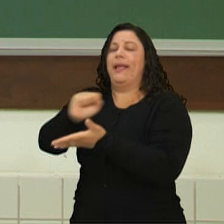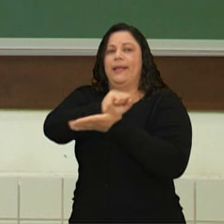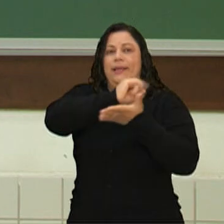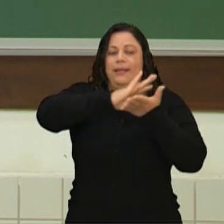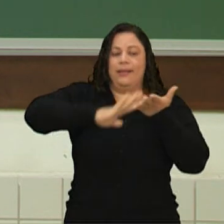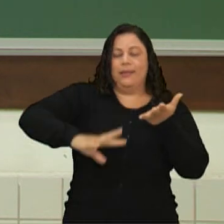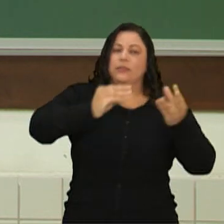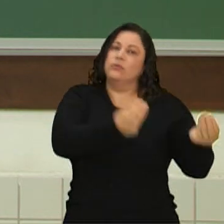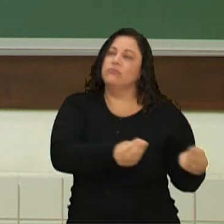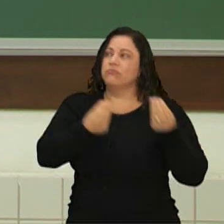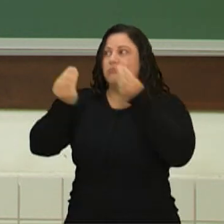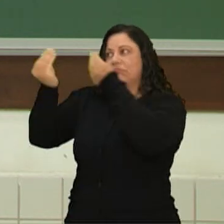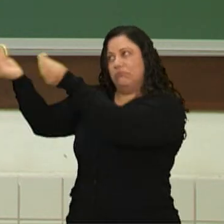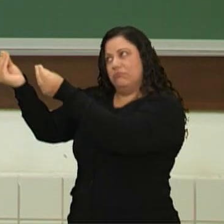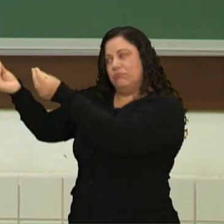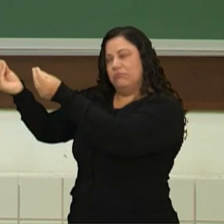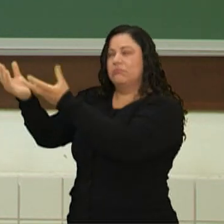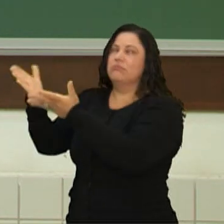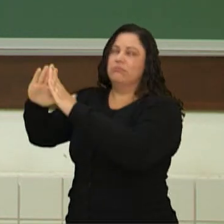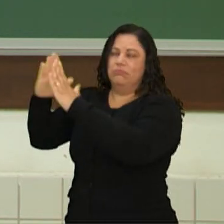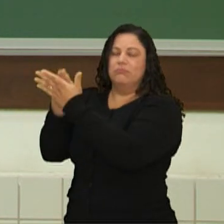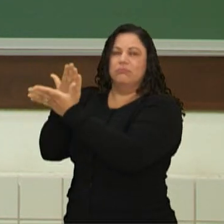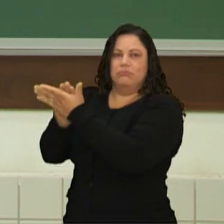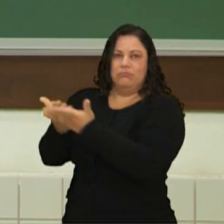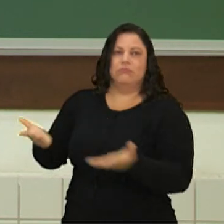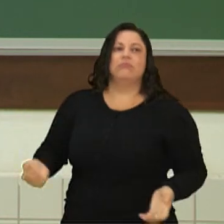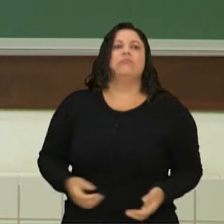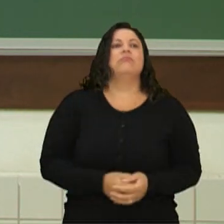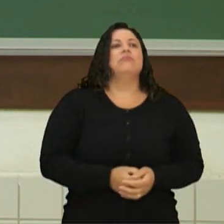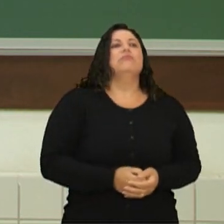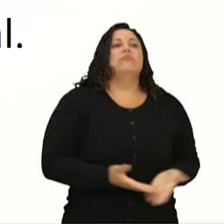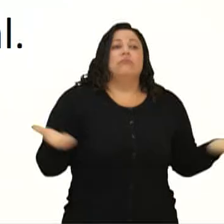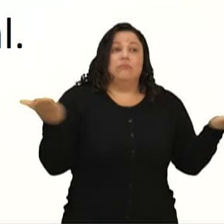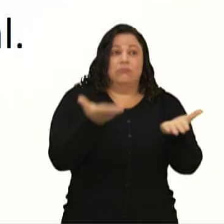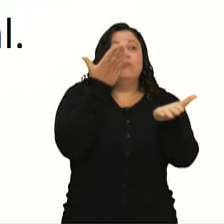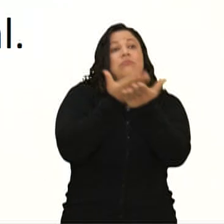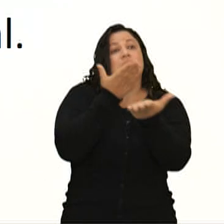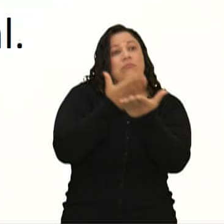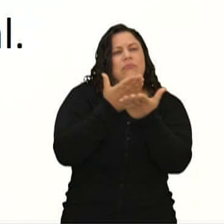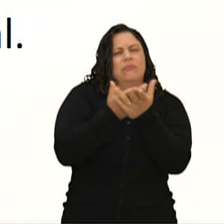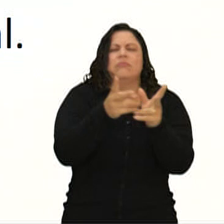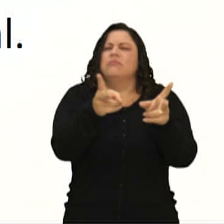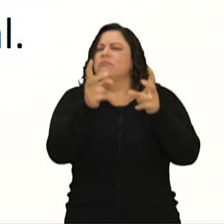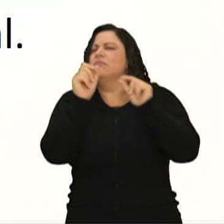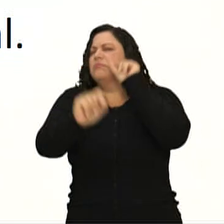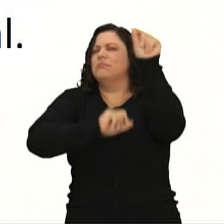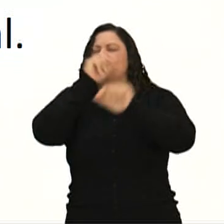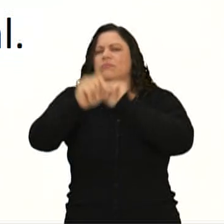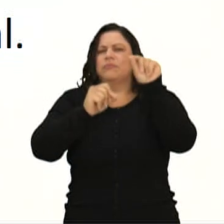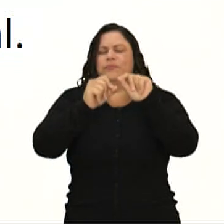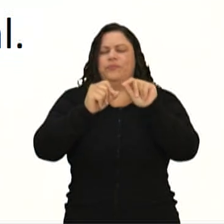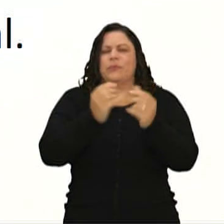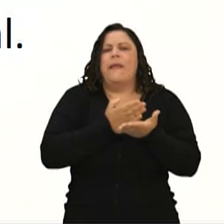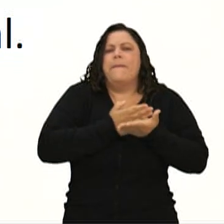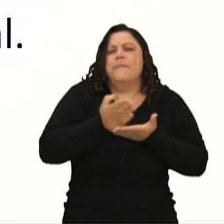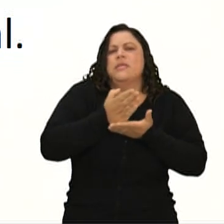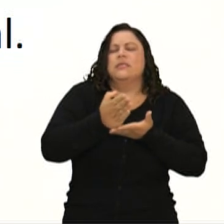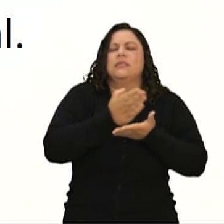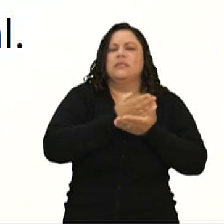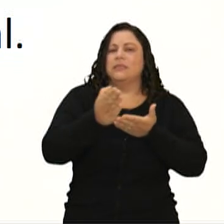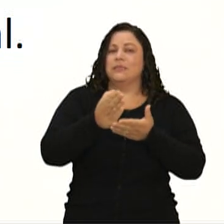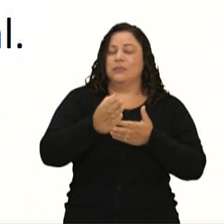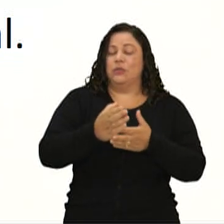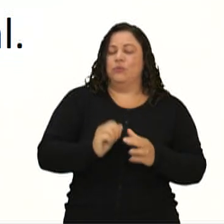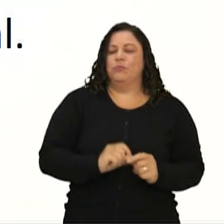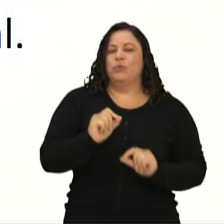Bom, hoje vamos lá então. Nesta aula, veremos o que são os princípios éticos e morais nas três